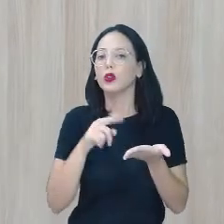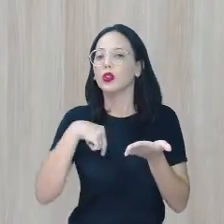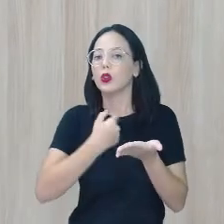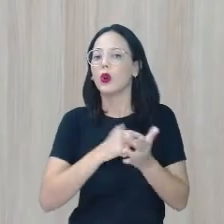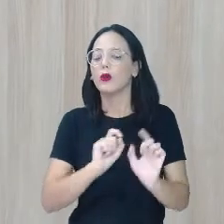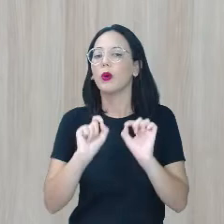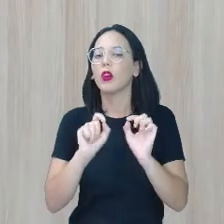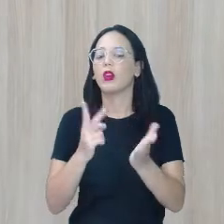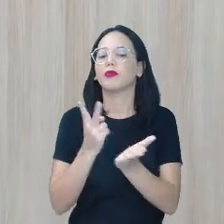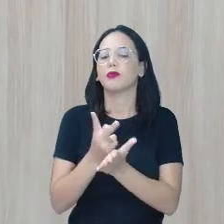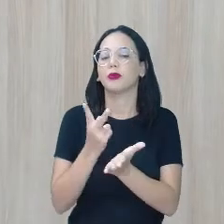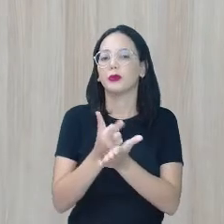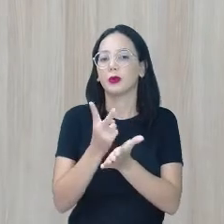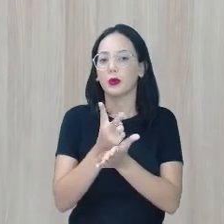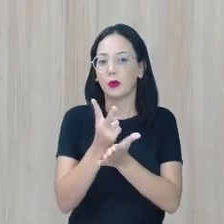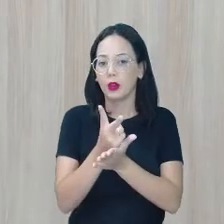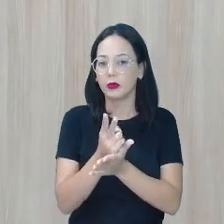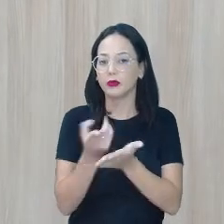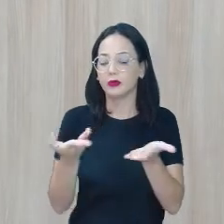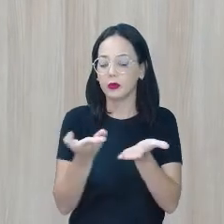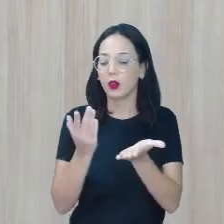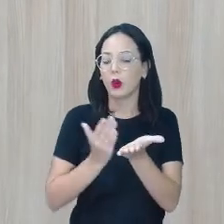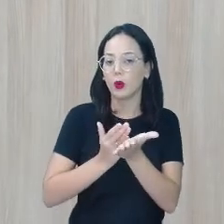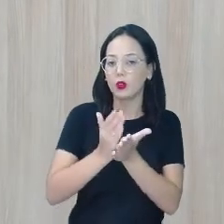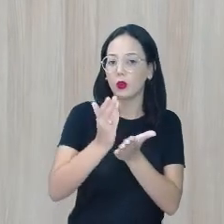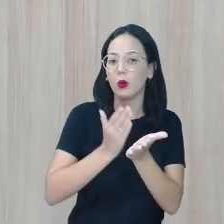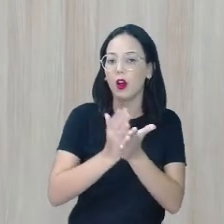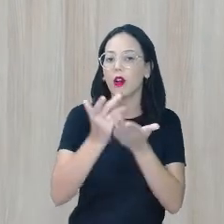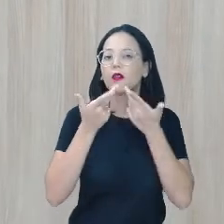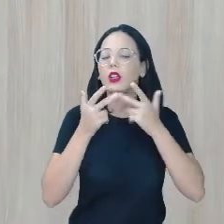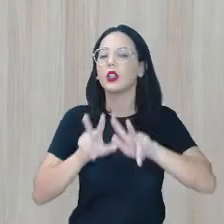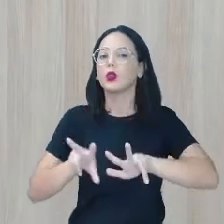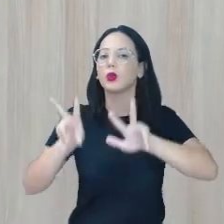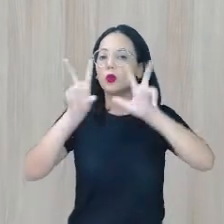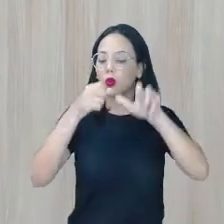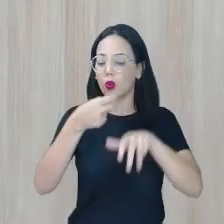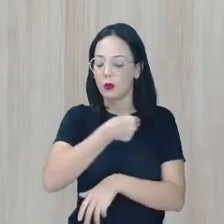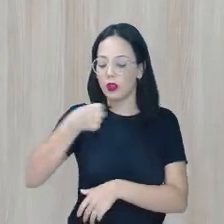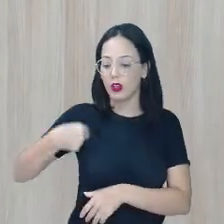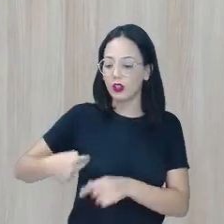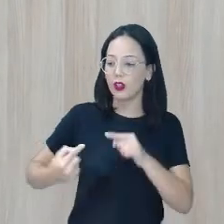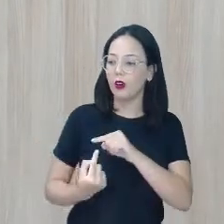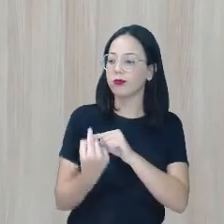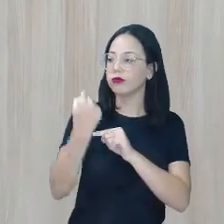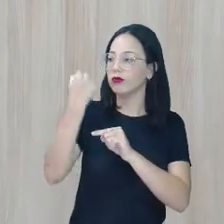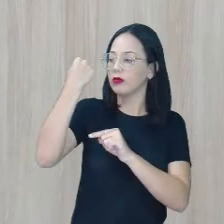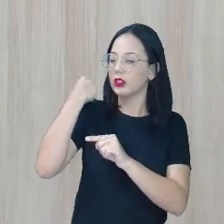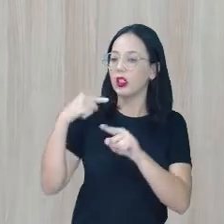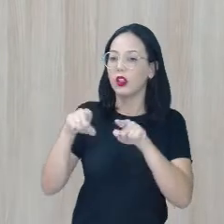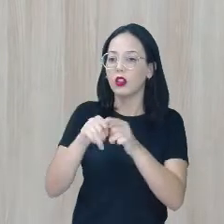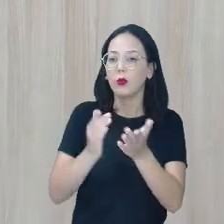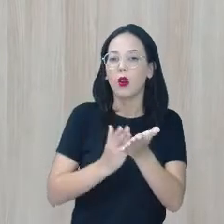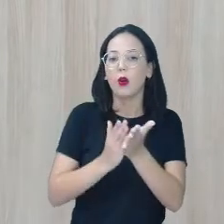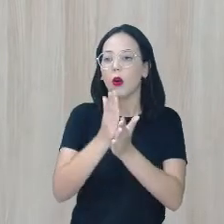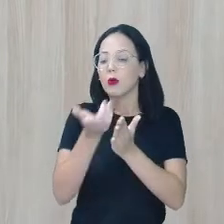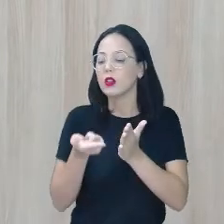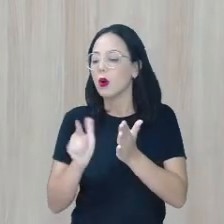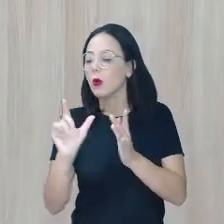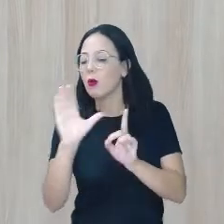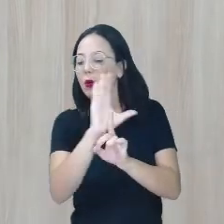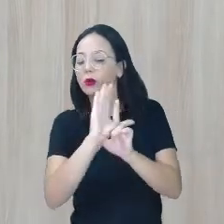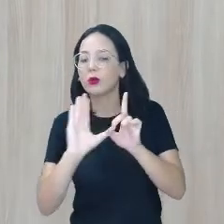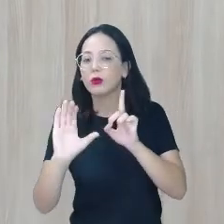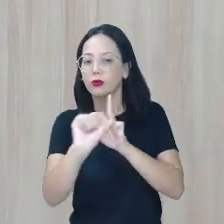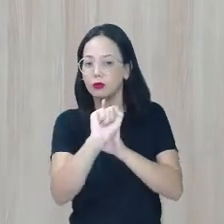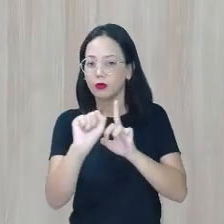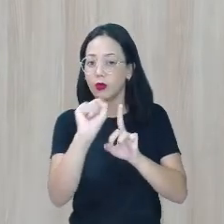dar continuidade, vamos continuar falando sobre a China antiga e vamos introduzir também uma outra